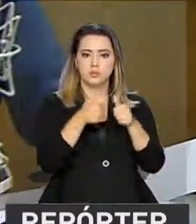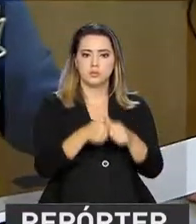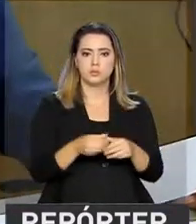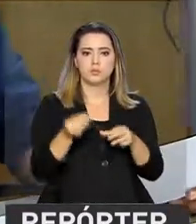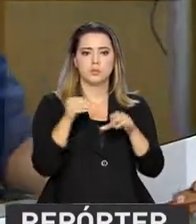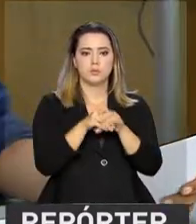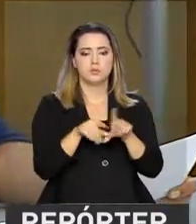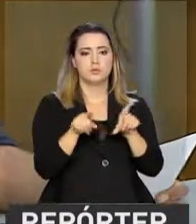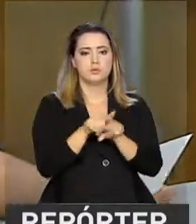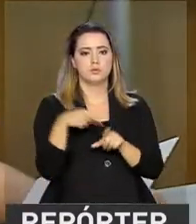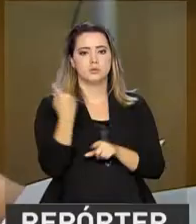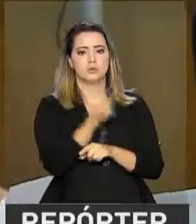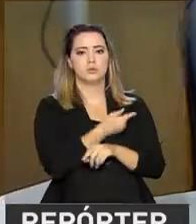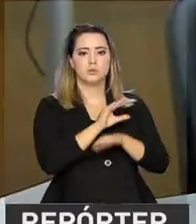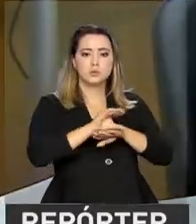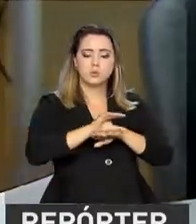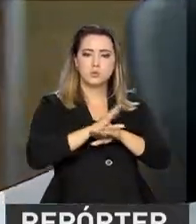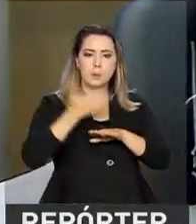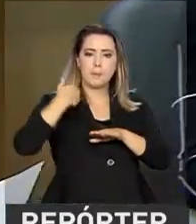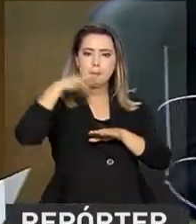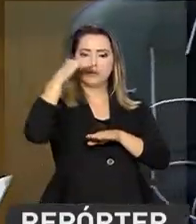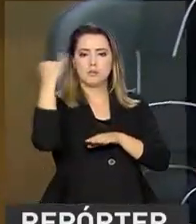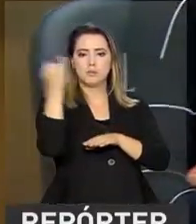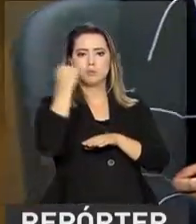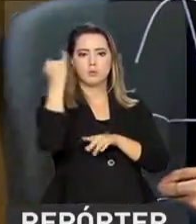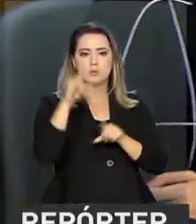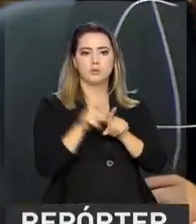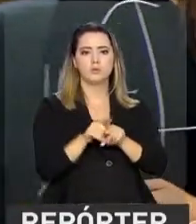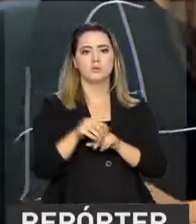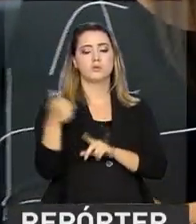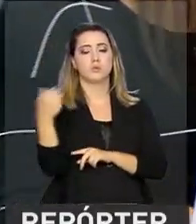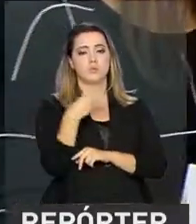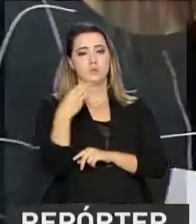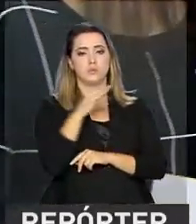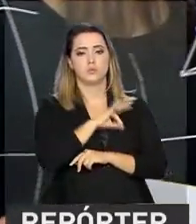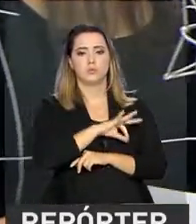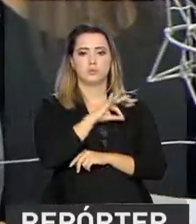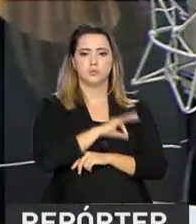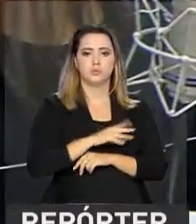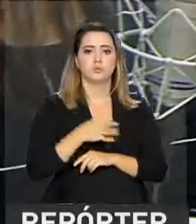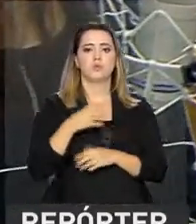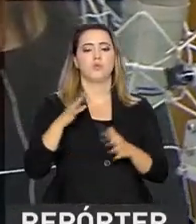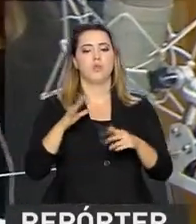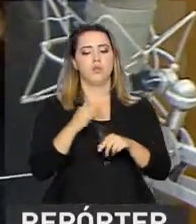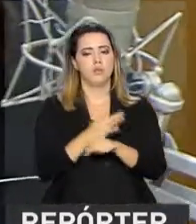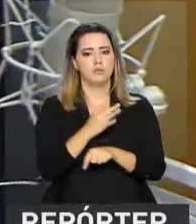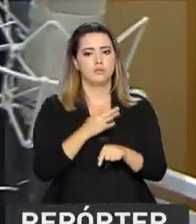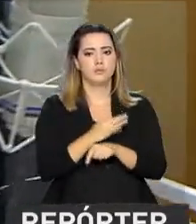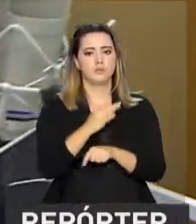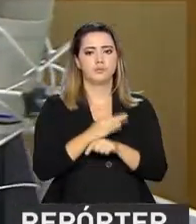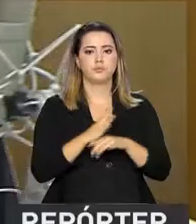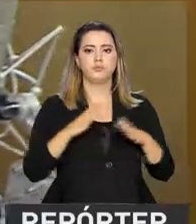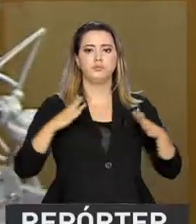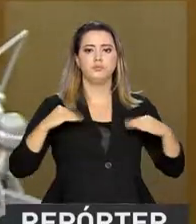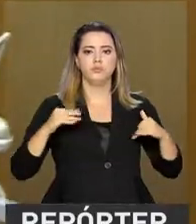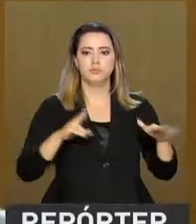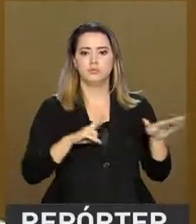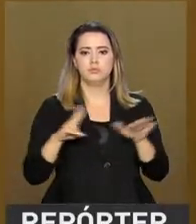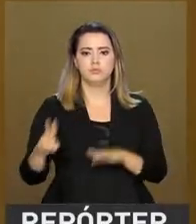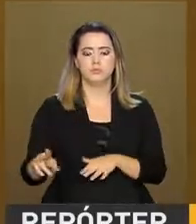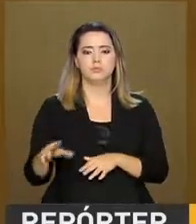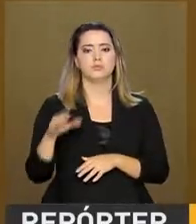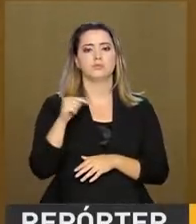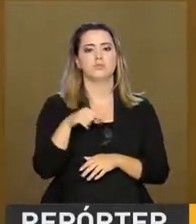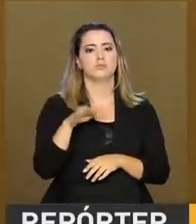nossa Constituição. Então, os direitos mais importantes, o 13º, as férias remuneradas, o repouso semanal remunerado, o